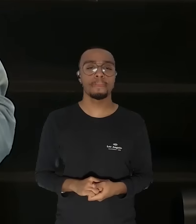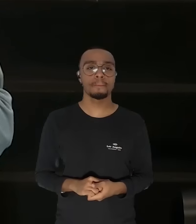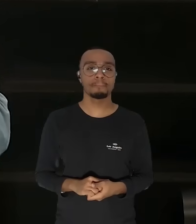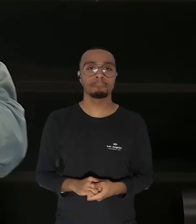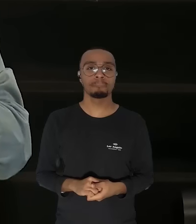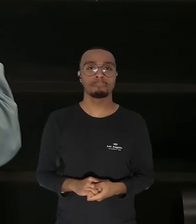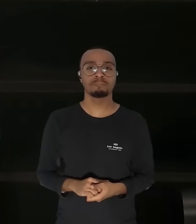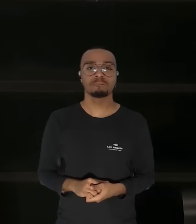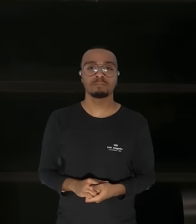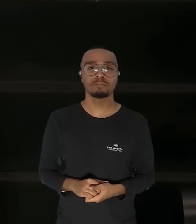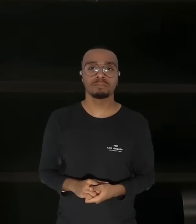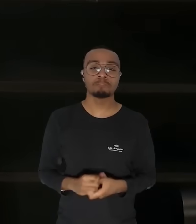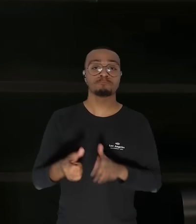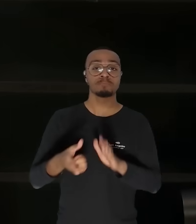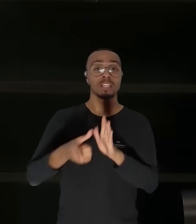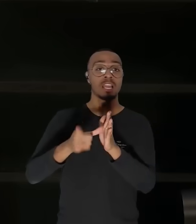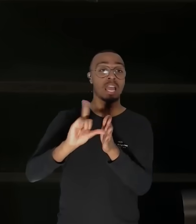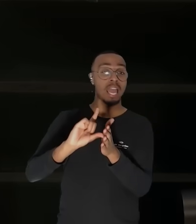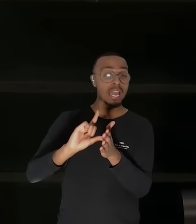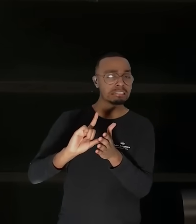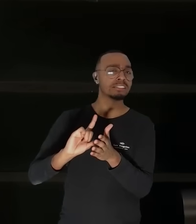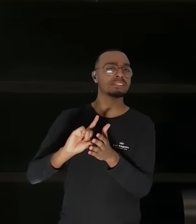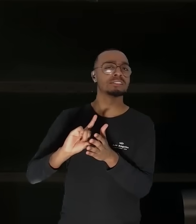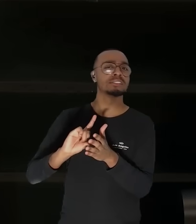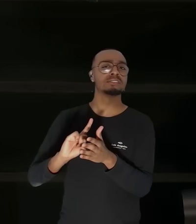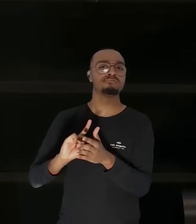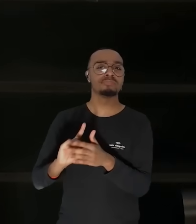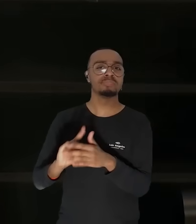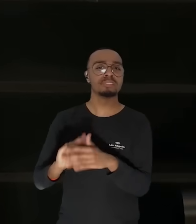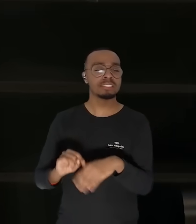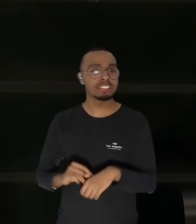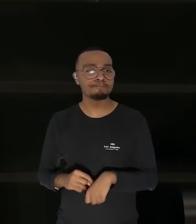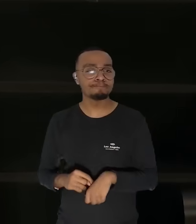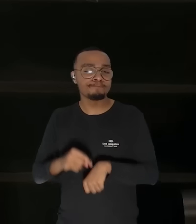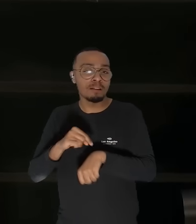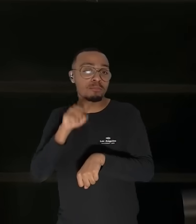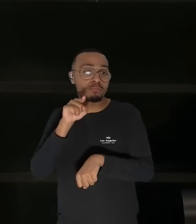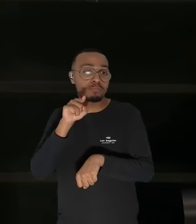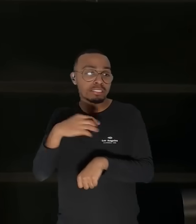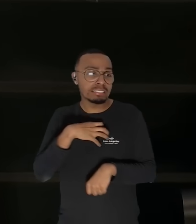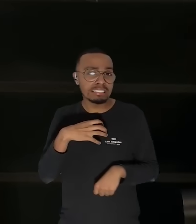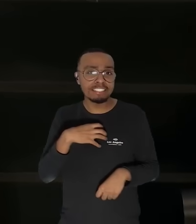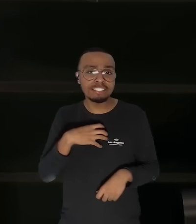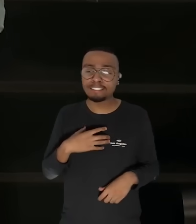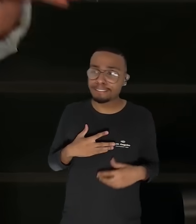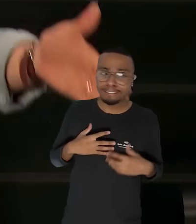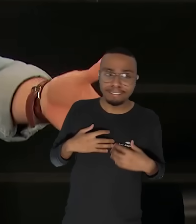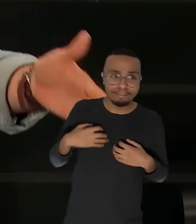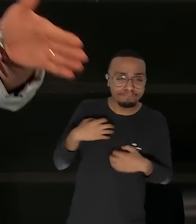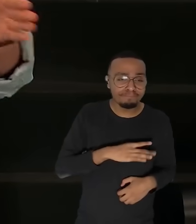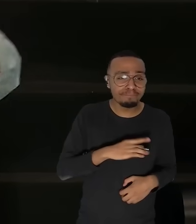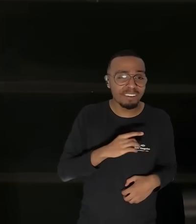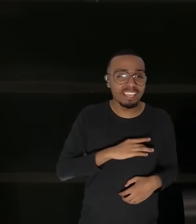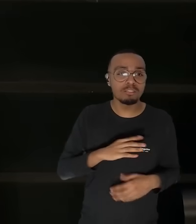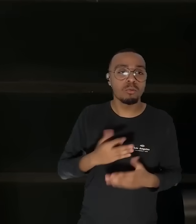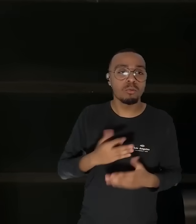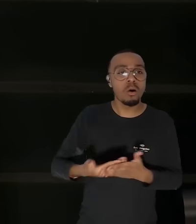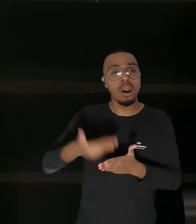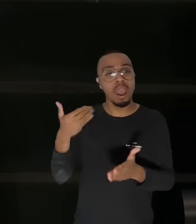sua vida. Então, antes que essa situação de intimidação chegue, Ele já disse para você, ó, nós vamos chegar do outro